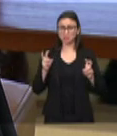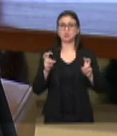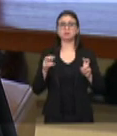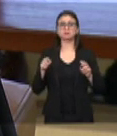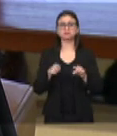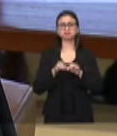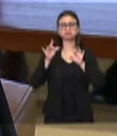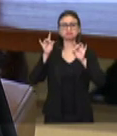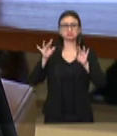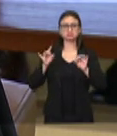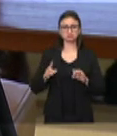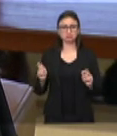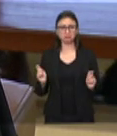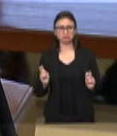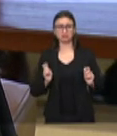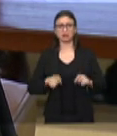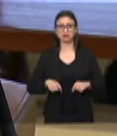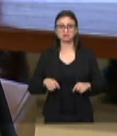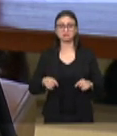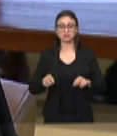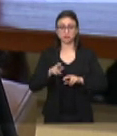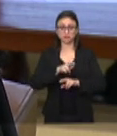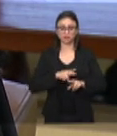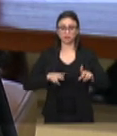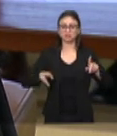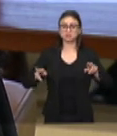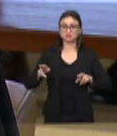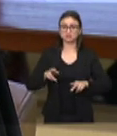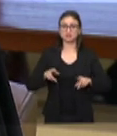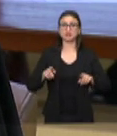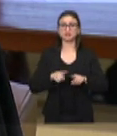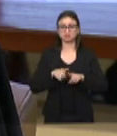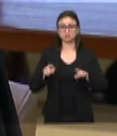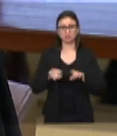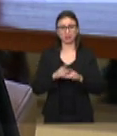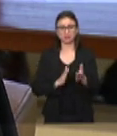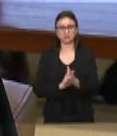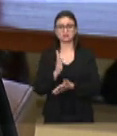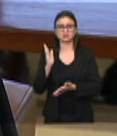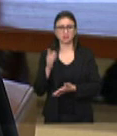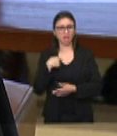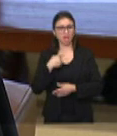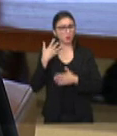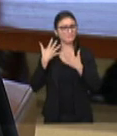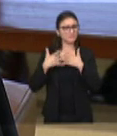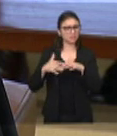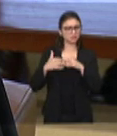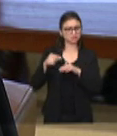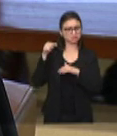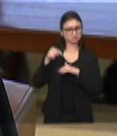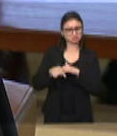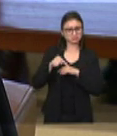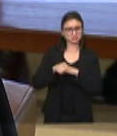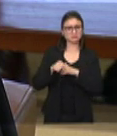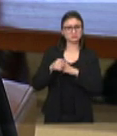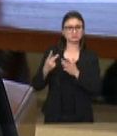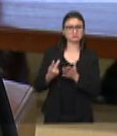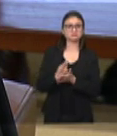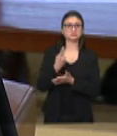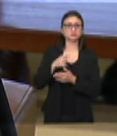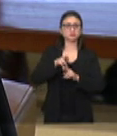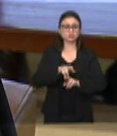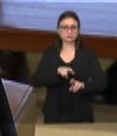circunstâncias específicas possam ser diferenciadas e validadas. Penso que estamos diante da situação que impõe a